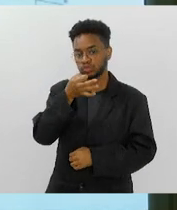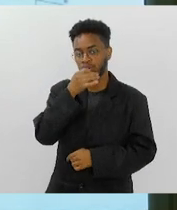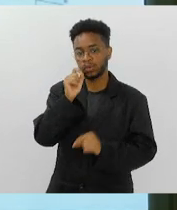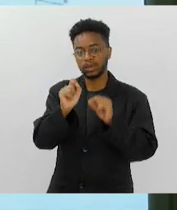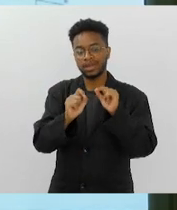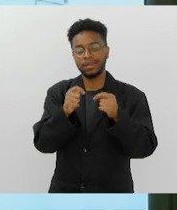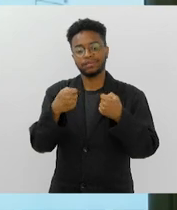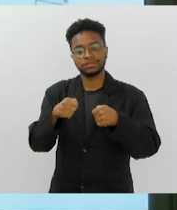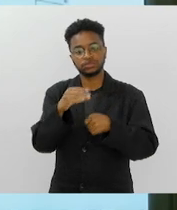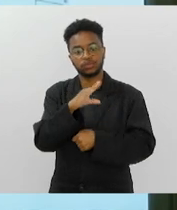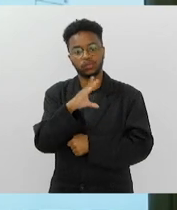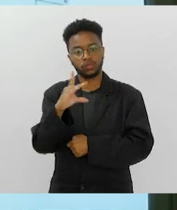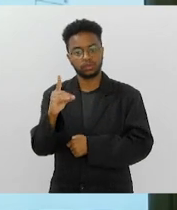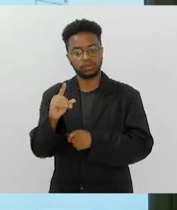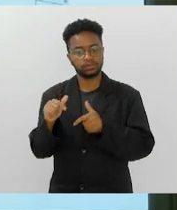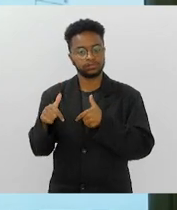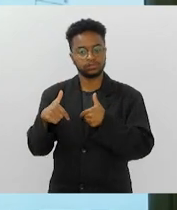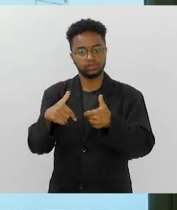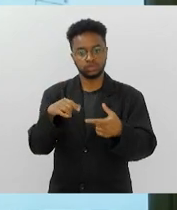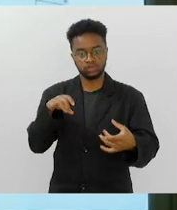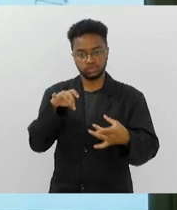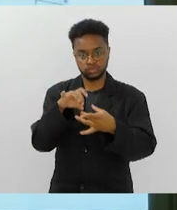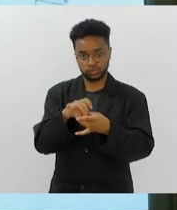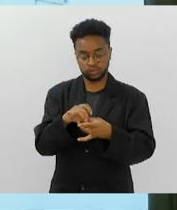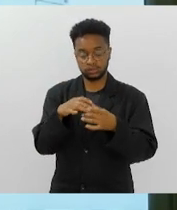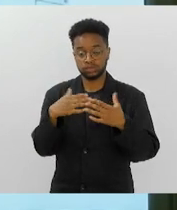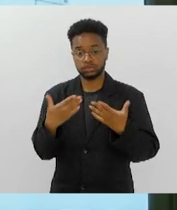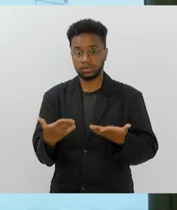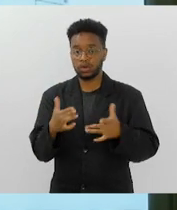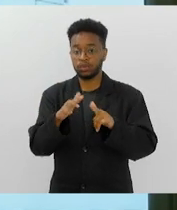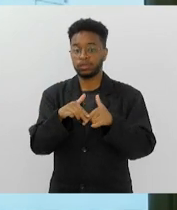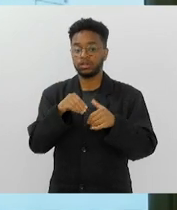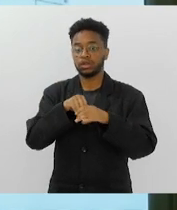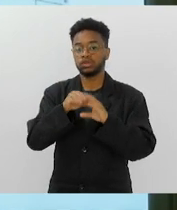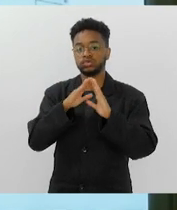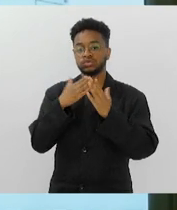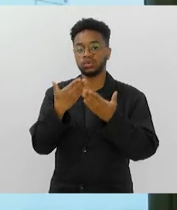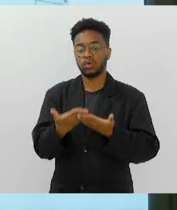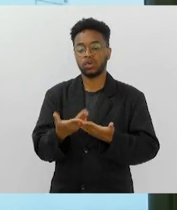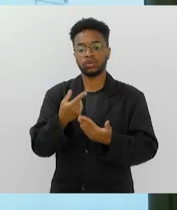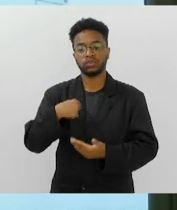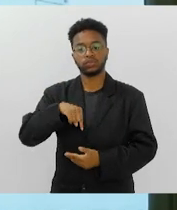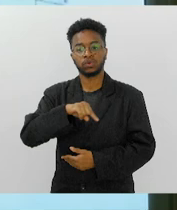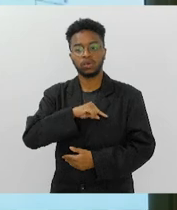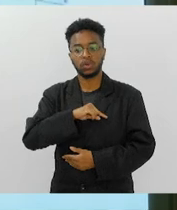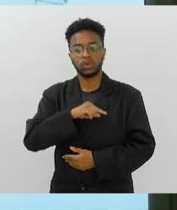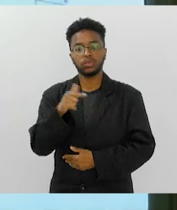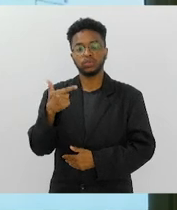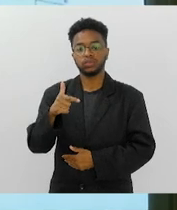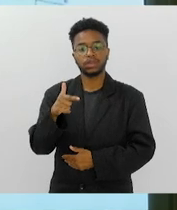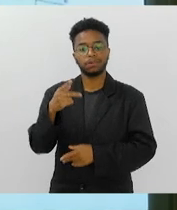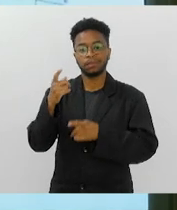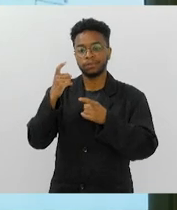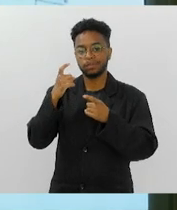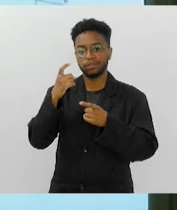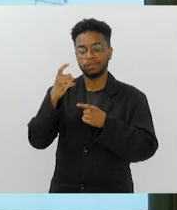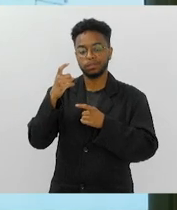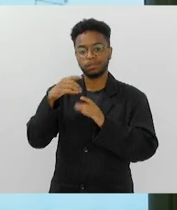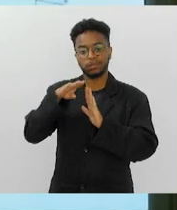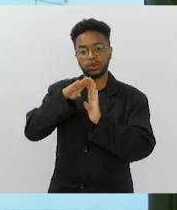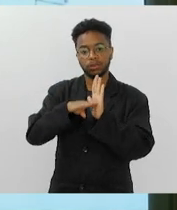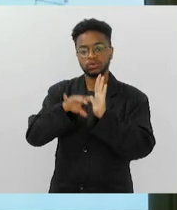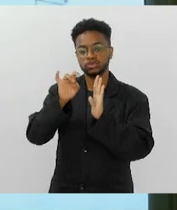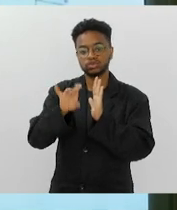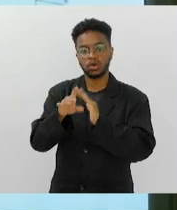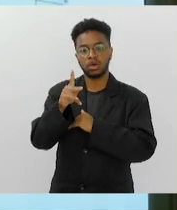coordenadas e coordenadas em séries. Por isso, nessas escolas, nós não estamos somente com o PROERD, mas nós temos também